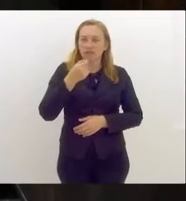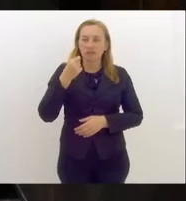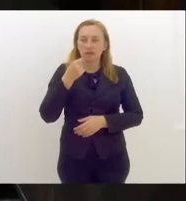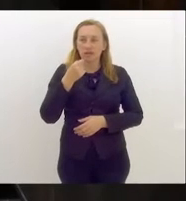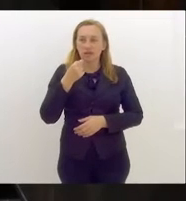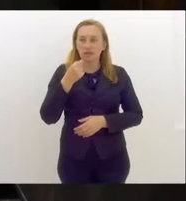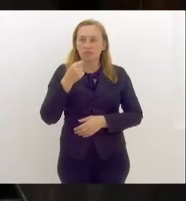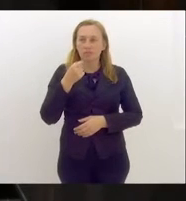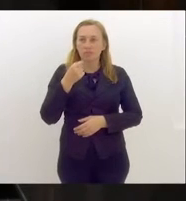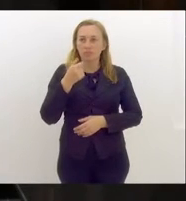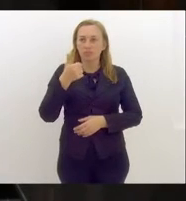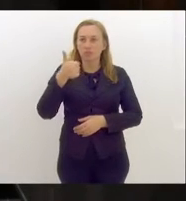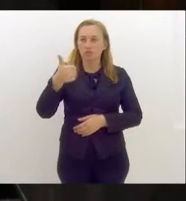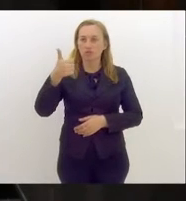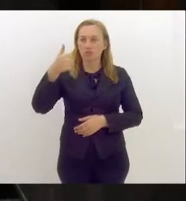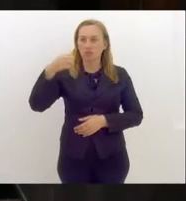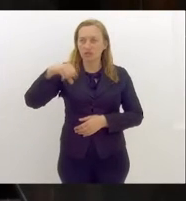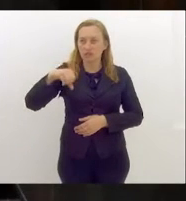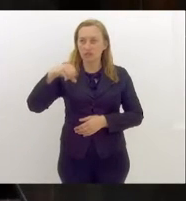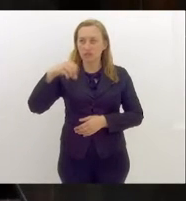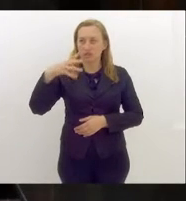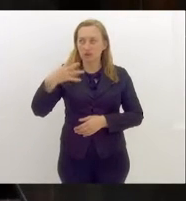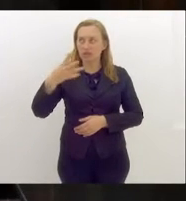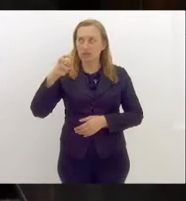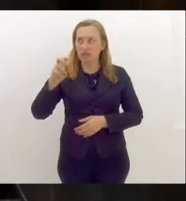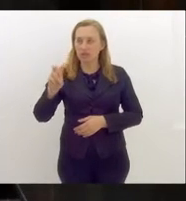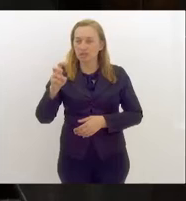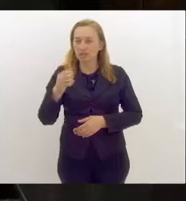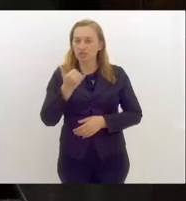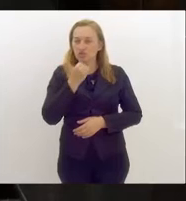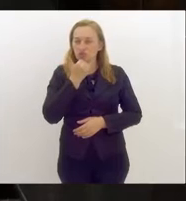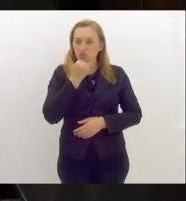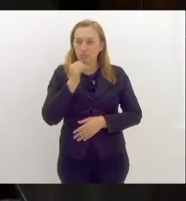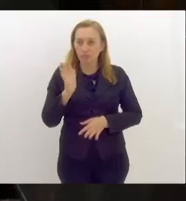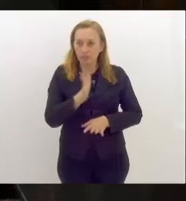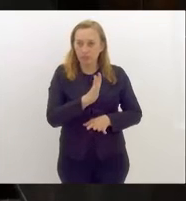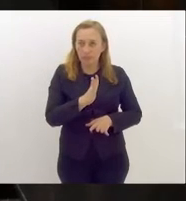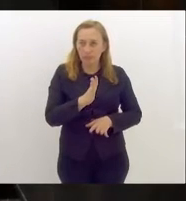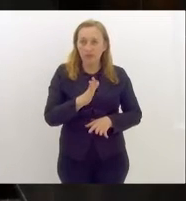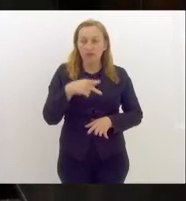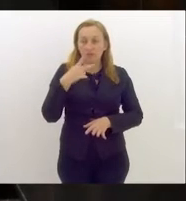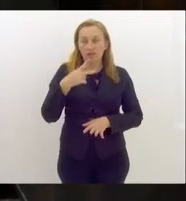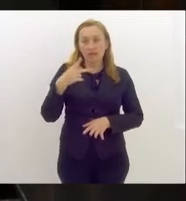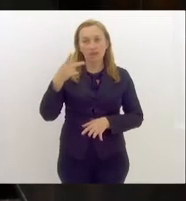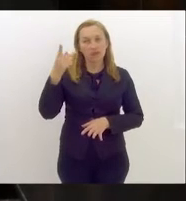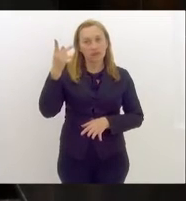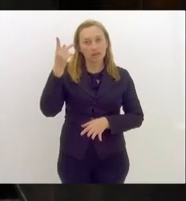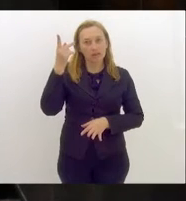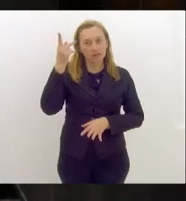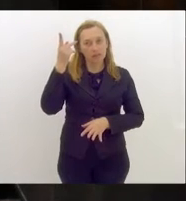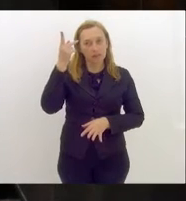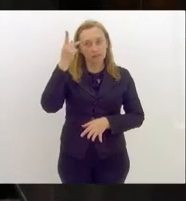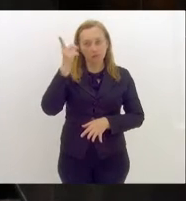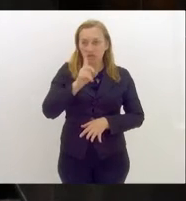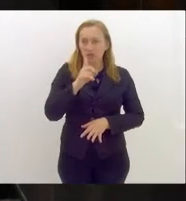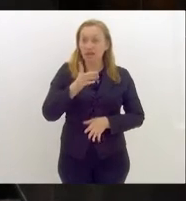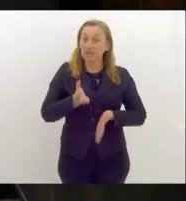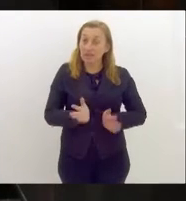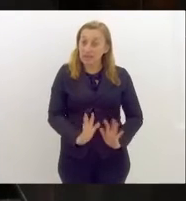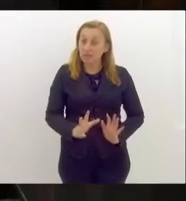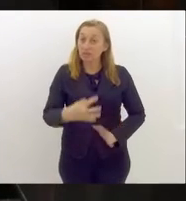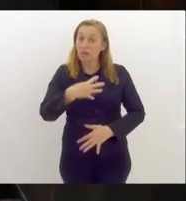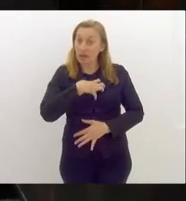desculpe lá no início eu disse que ela era Paulista ela morreu em São Paulo ela é baiana